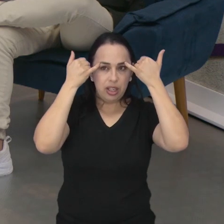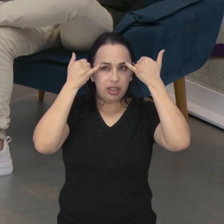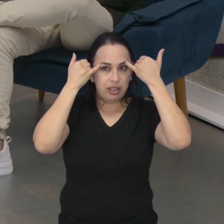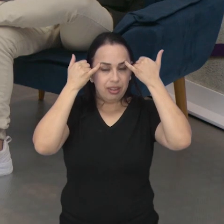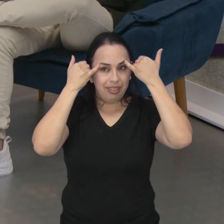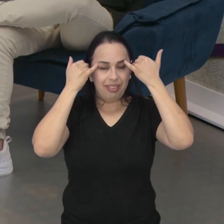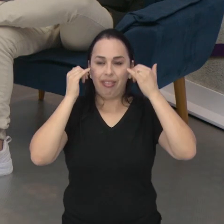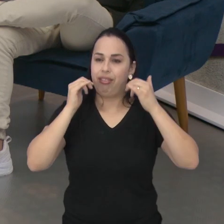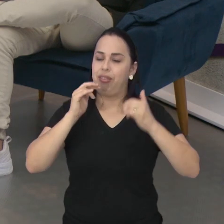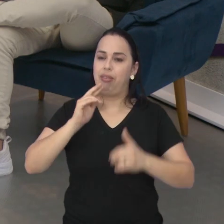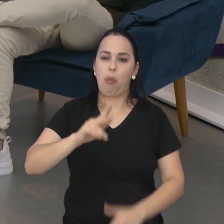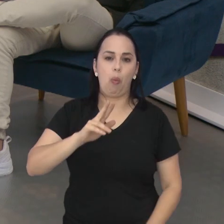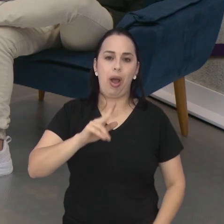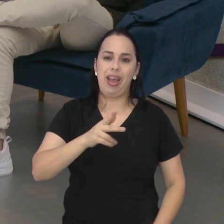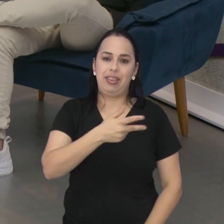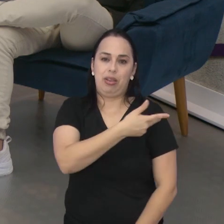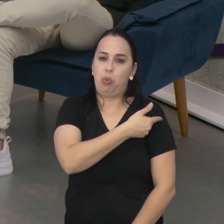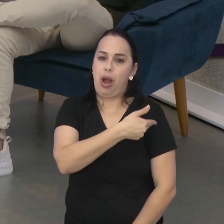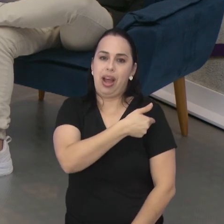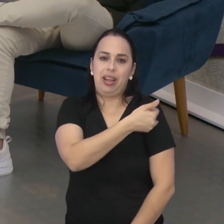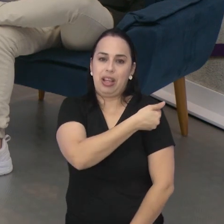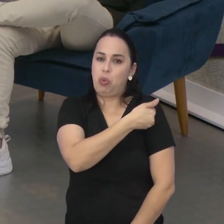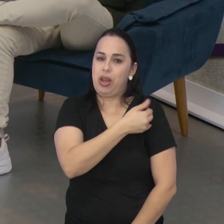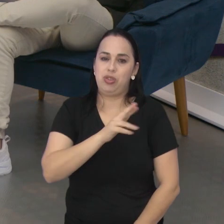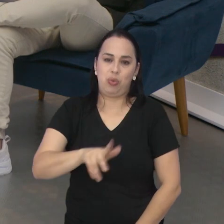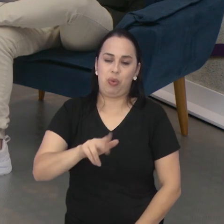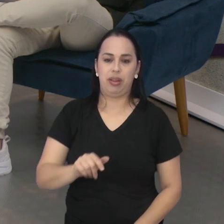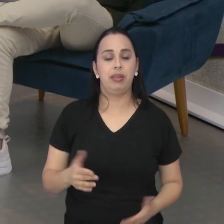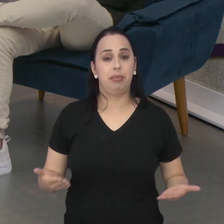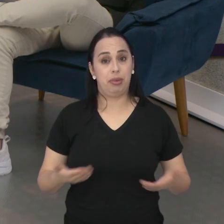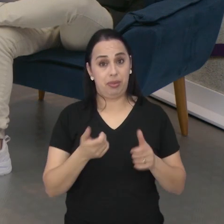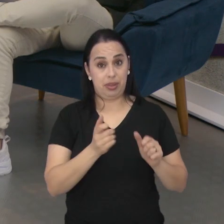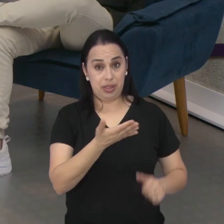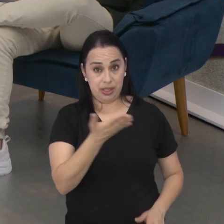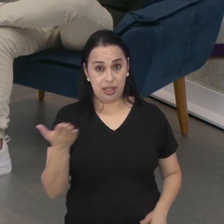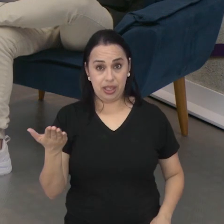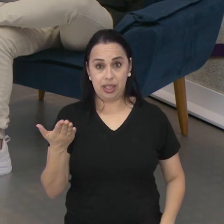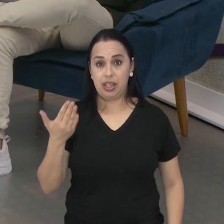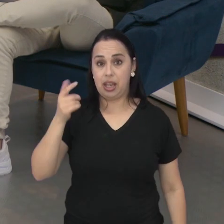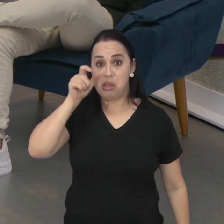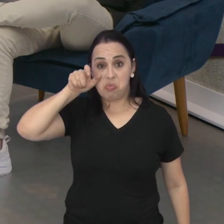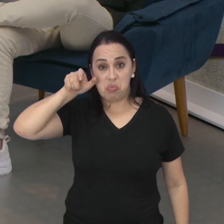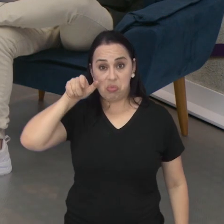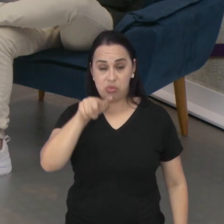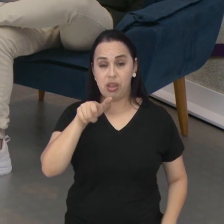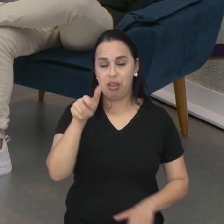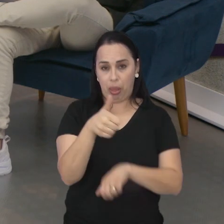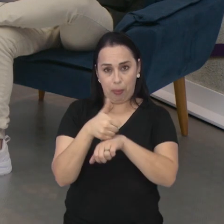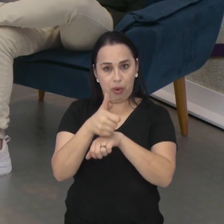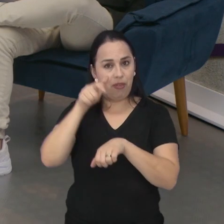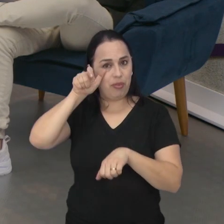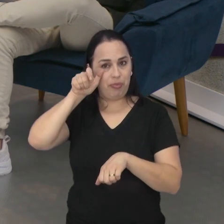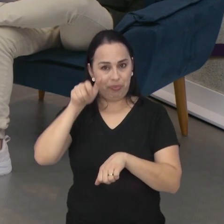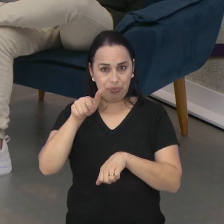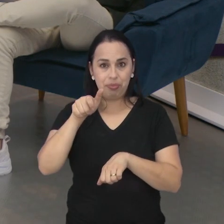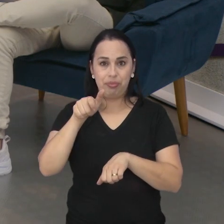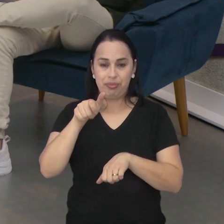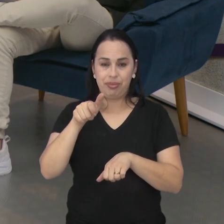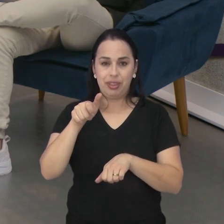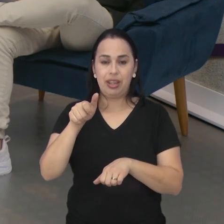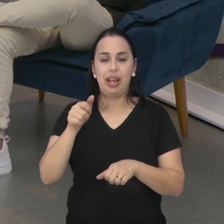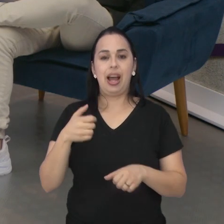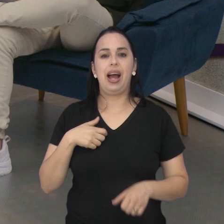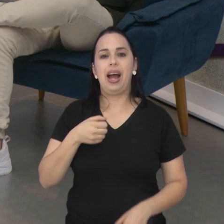Micropigmentação não é uma tatuagem, viu, não, gente? Não é uma tatuagem. E agora, para você que se interessou pela carreira de